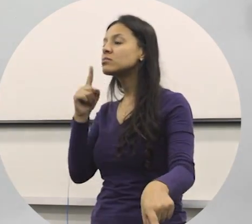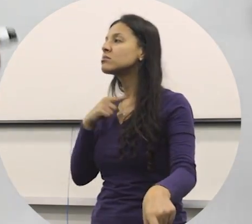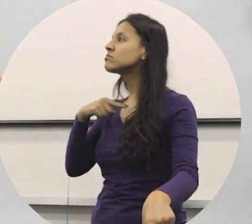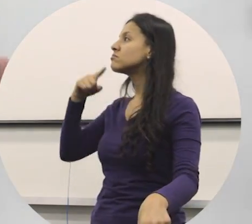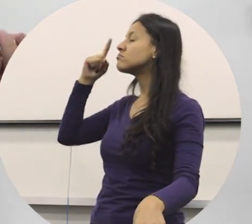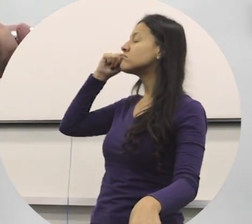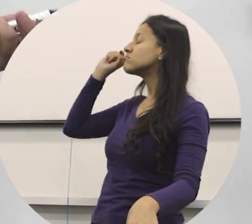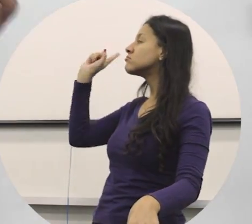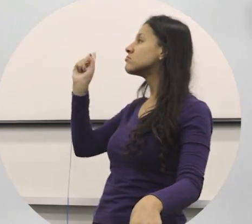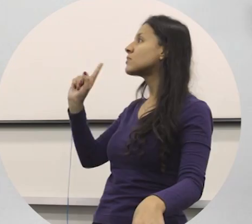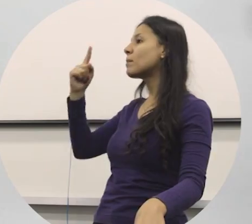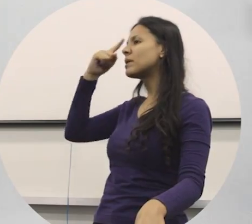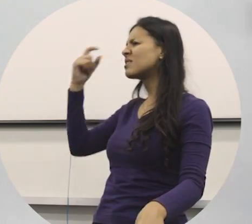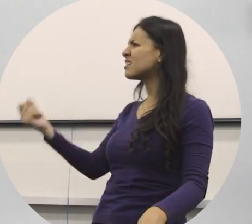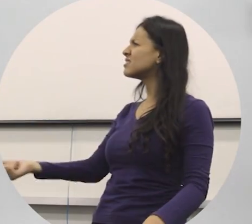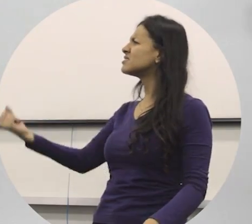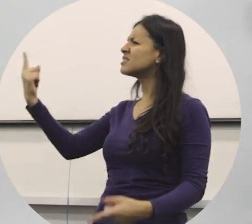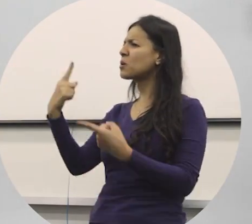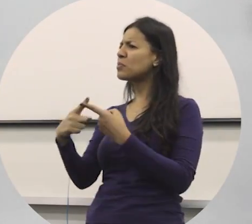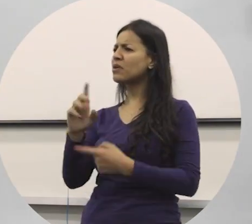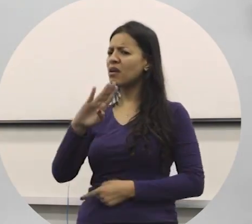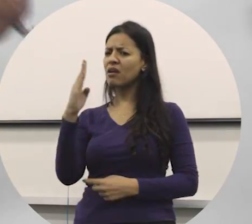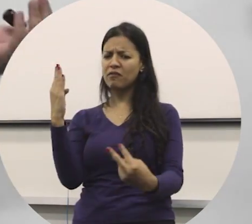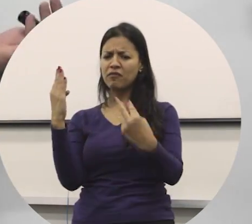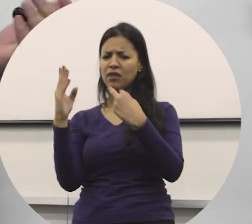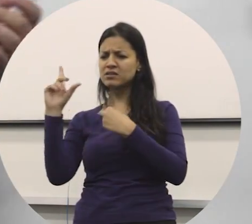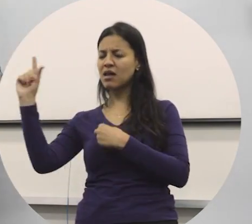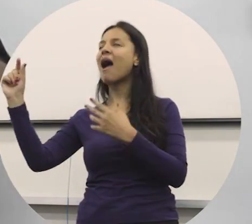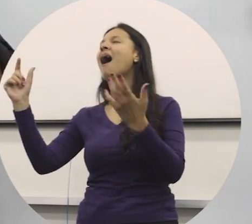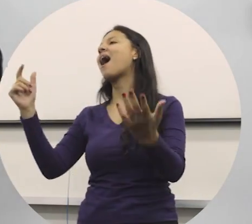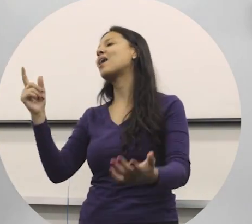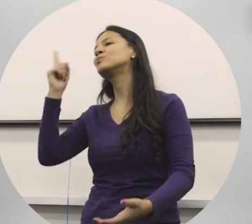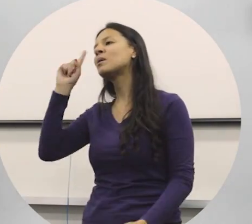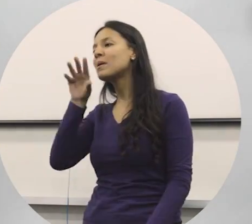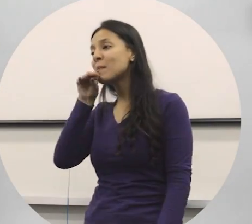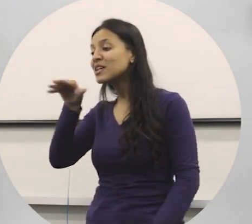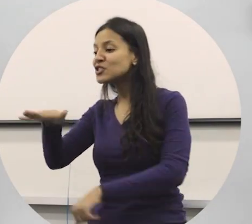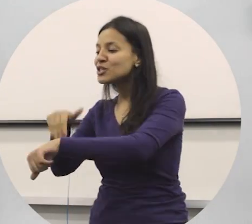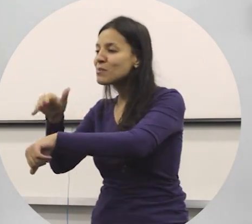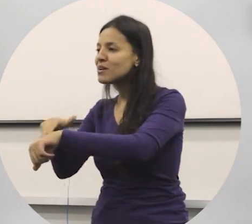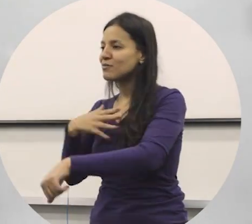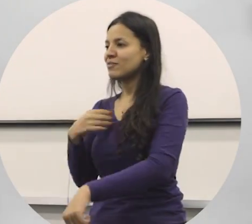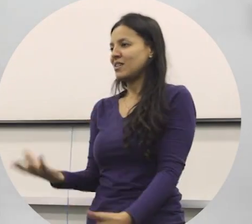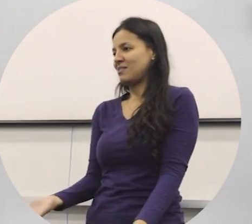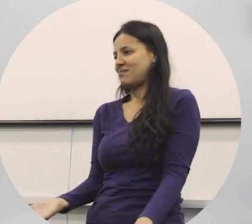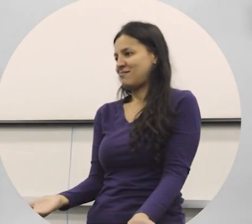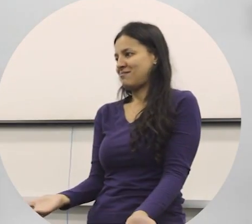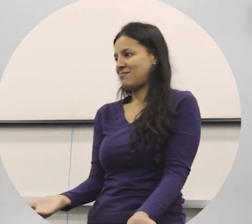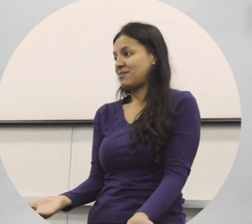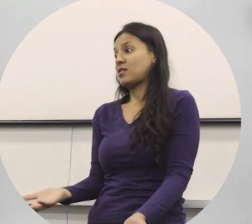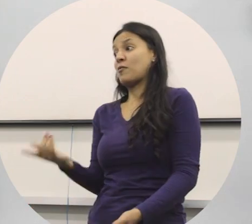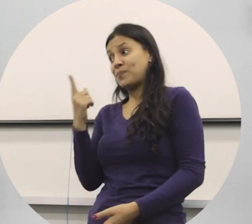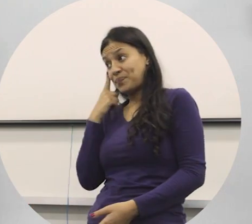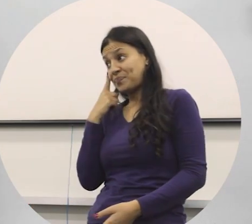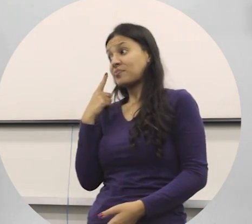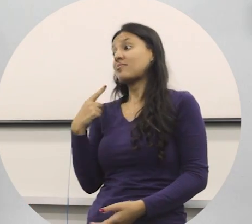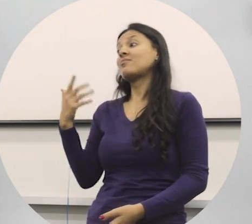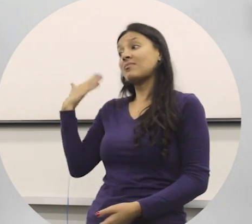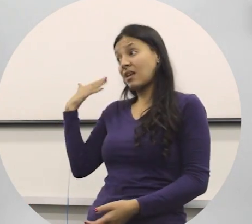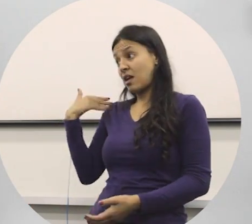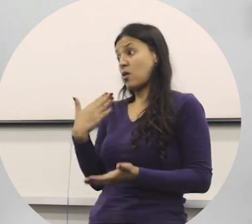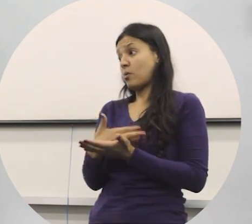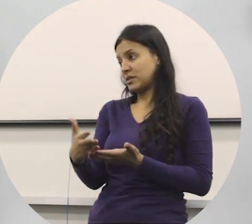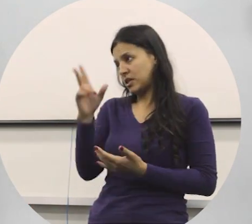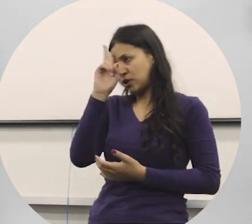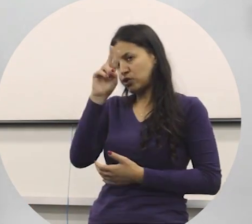a maioria daquele jeito. Nós que somos, né, em comparação diferente. Olha só. Quando eu estava começando a história, provavelmente a maioria